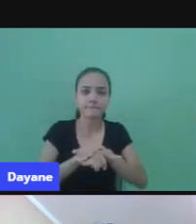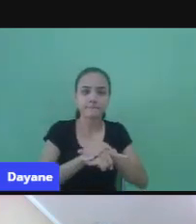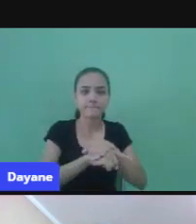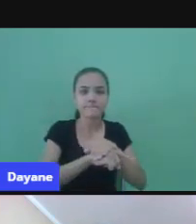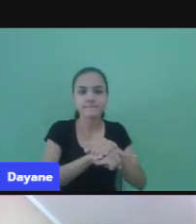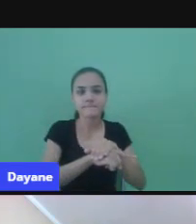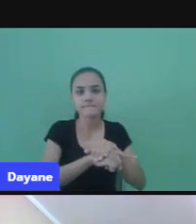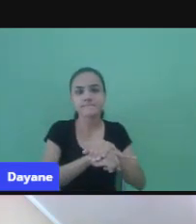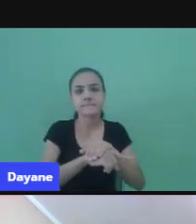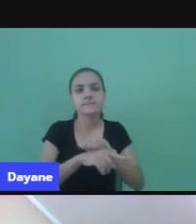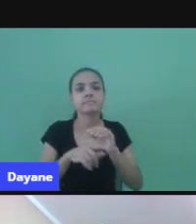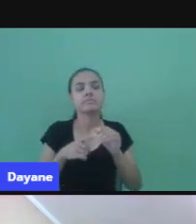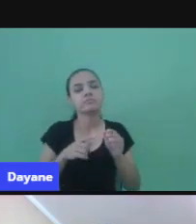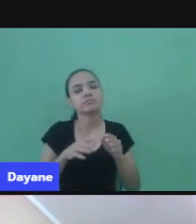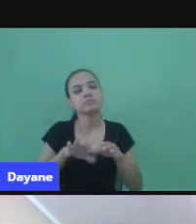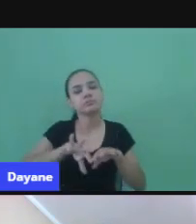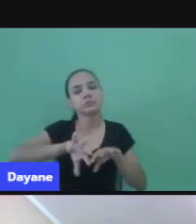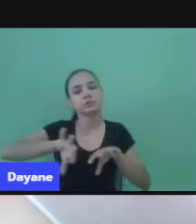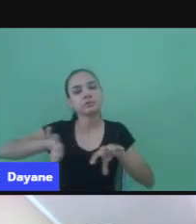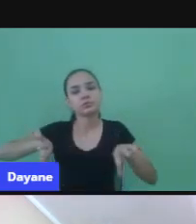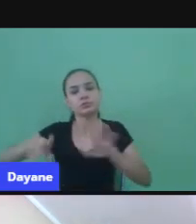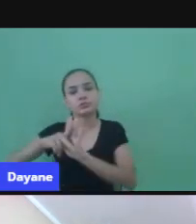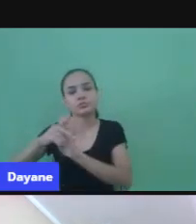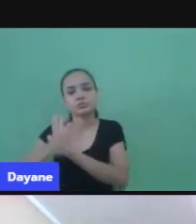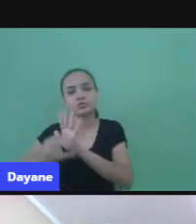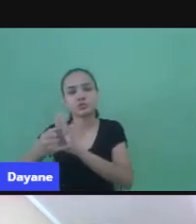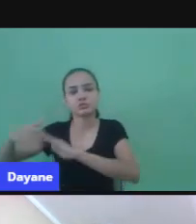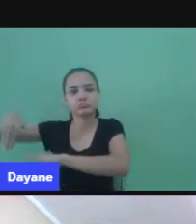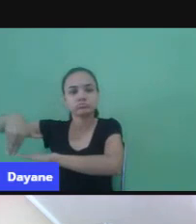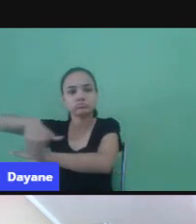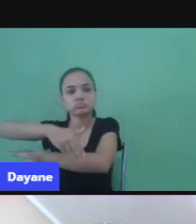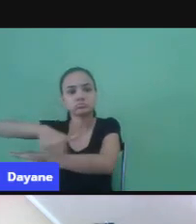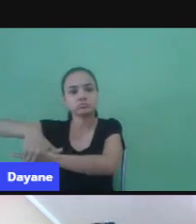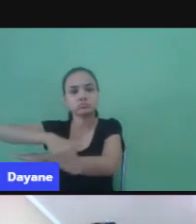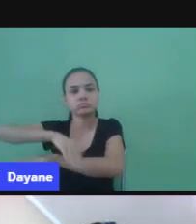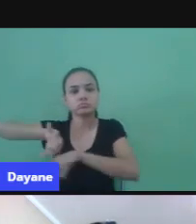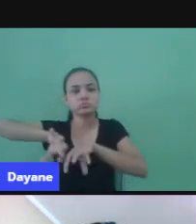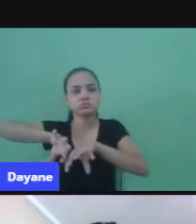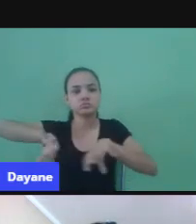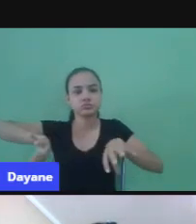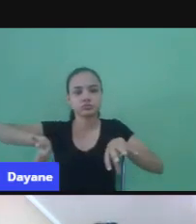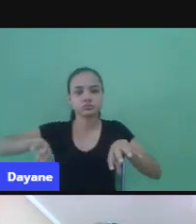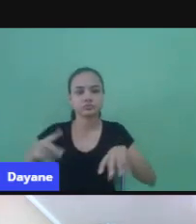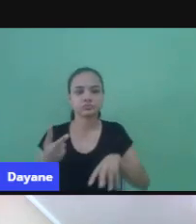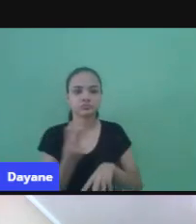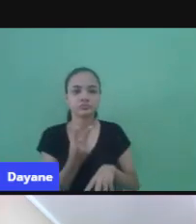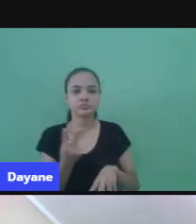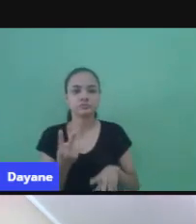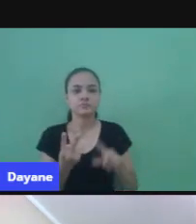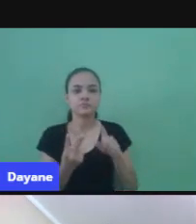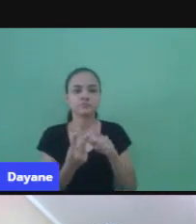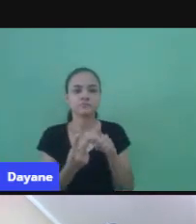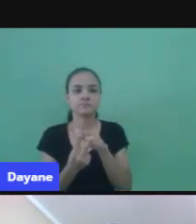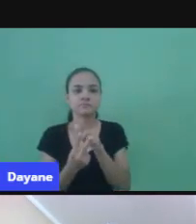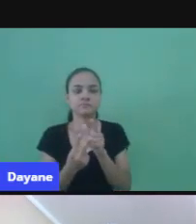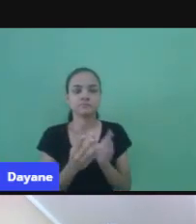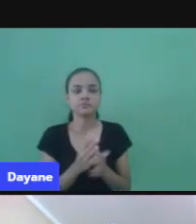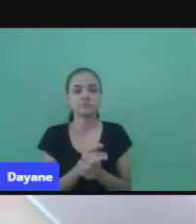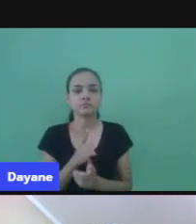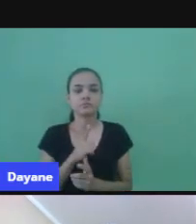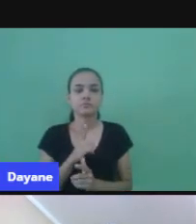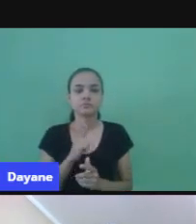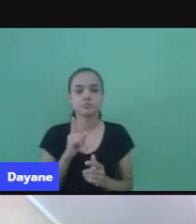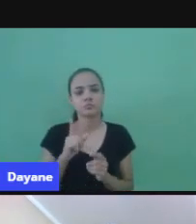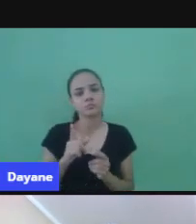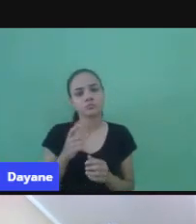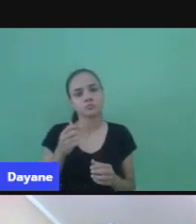Rodovias. Logo aqui nesse verdinho um pouco mais claro, a gente tem os materiais de apoio. Então, nesse daí a gente tem